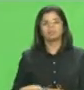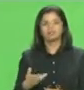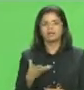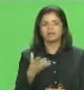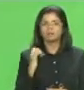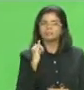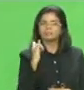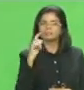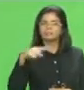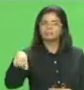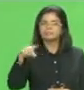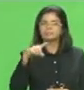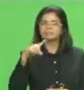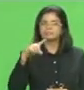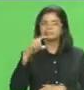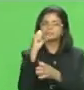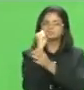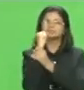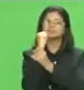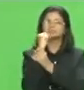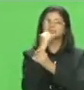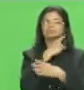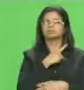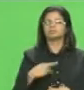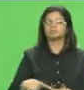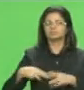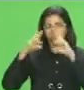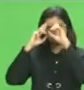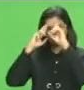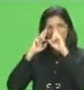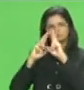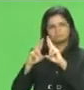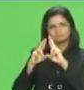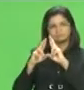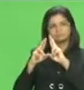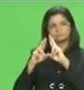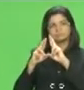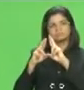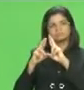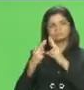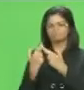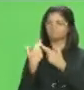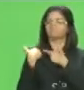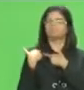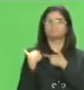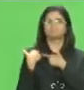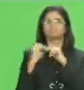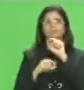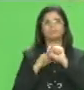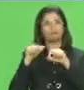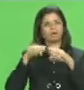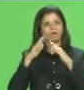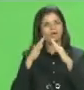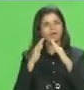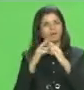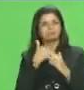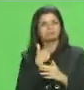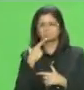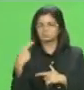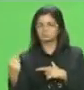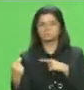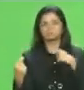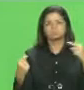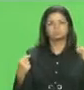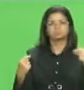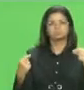que nós vamos tratar segurança pública com responsabilidade. Você que está em casa, nesse exato momento, não pode sair de casa por